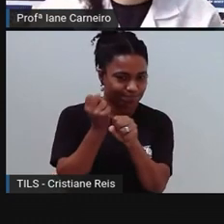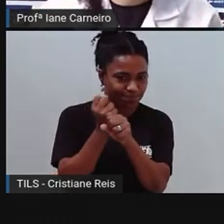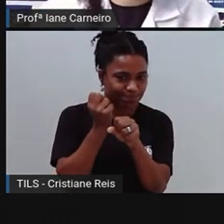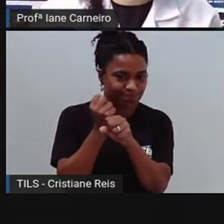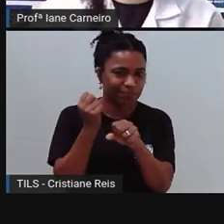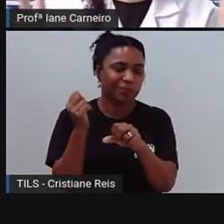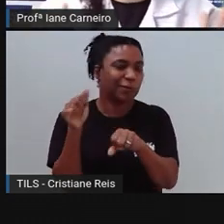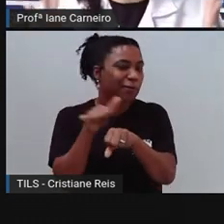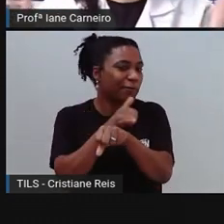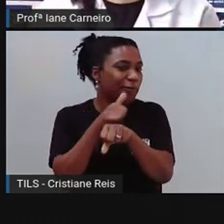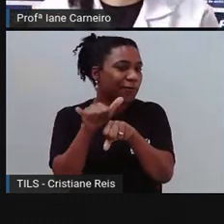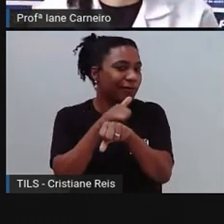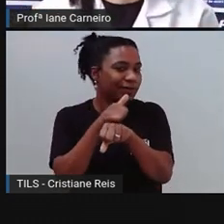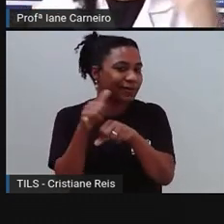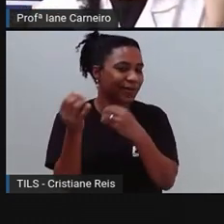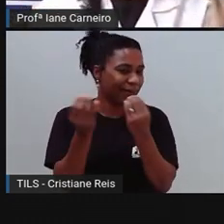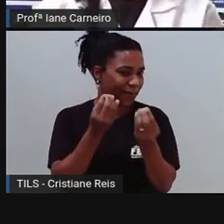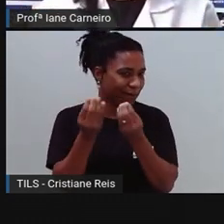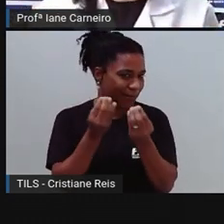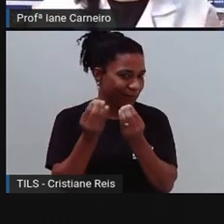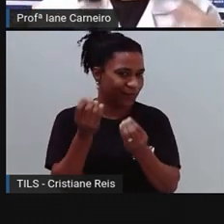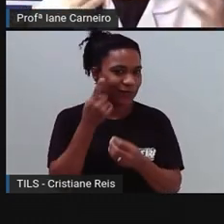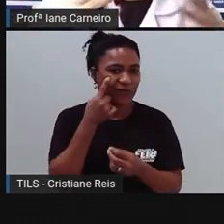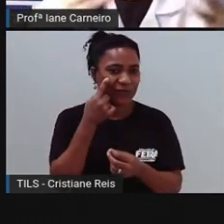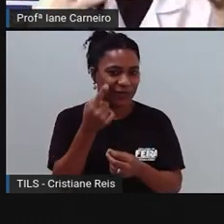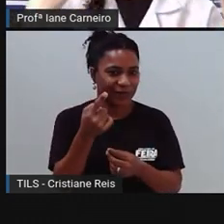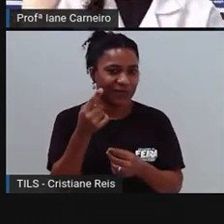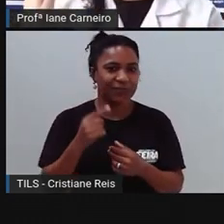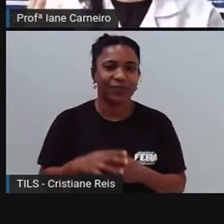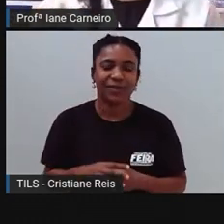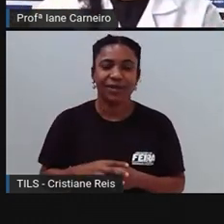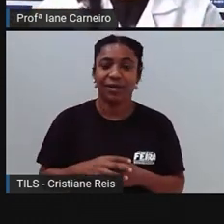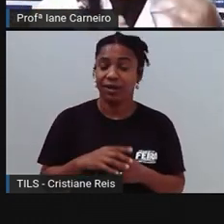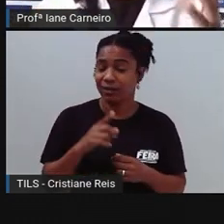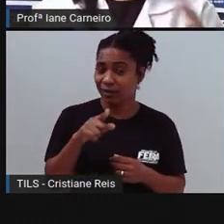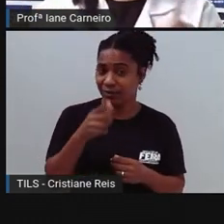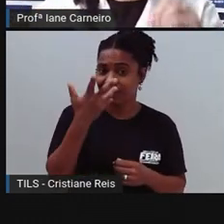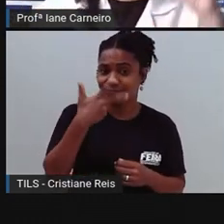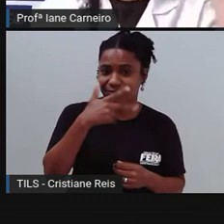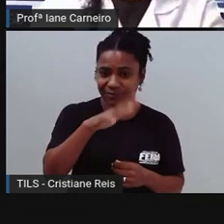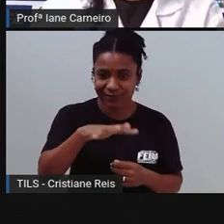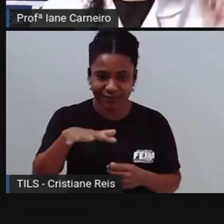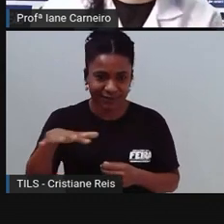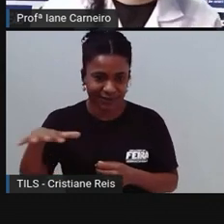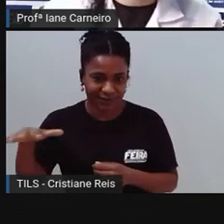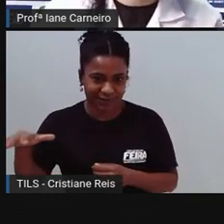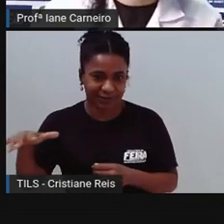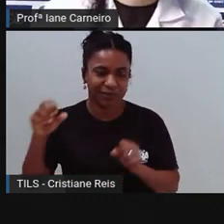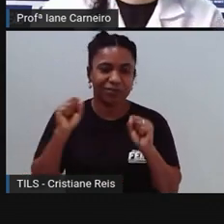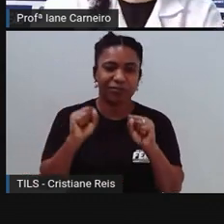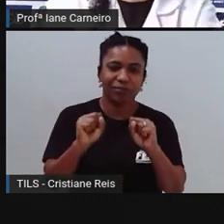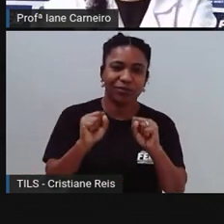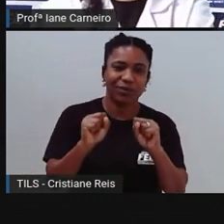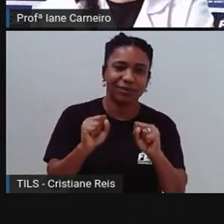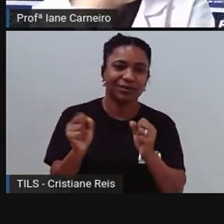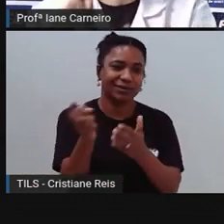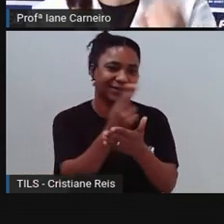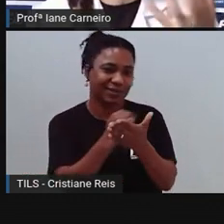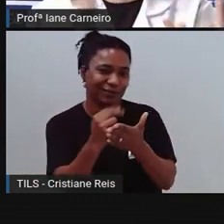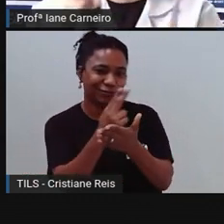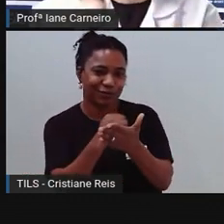estratégias diferentes. Então, a gente pode. Inicialmente, as crianças elas aprendem a calcular usando desenho, né,